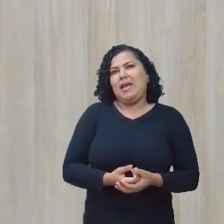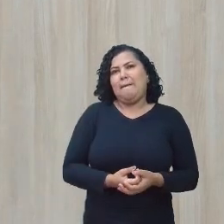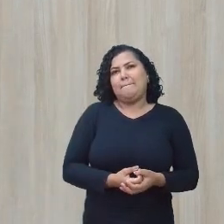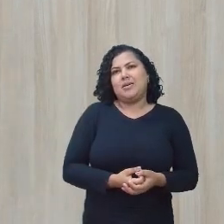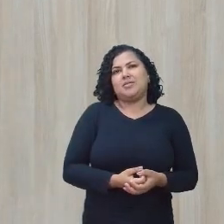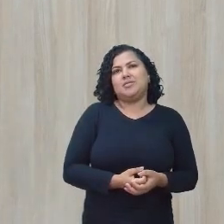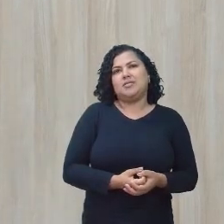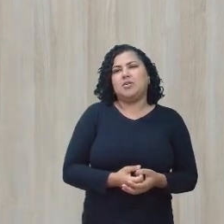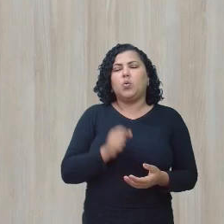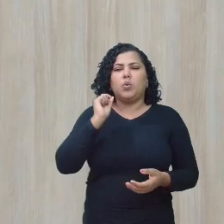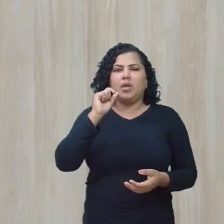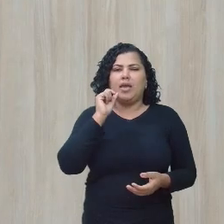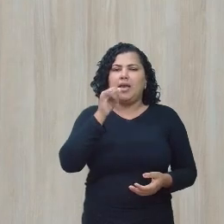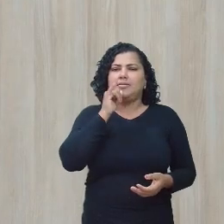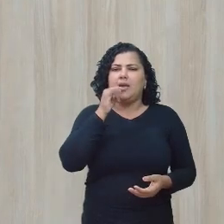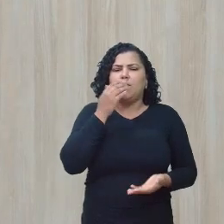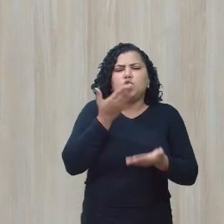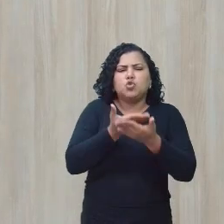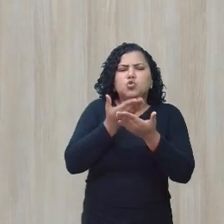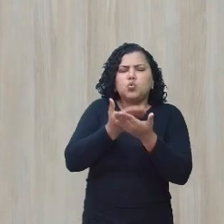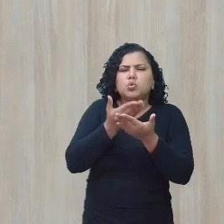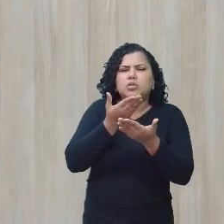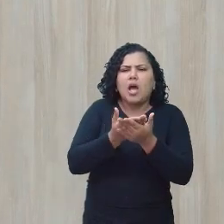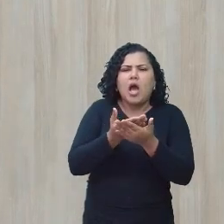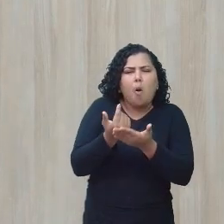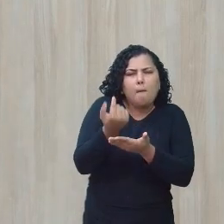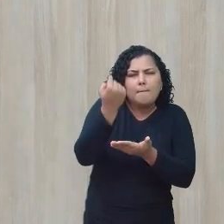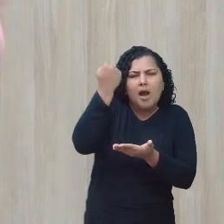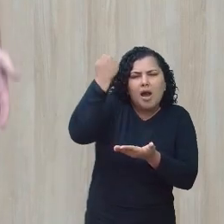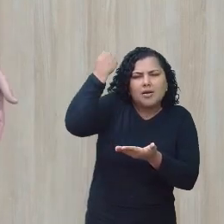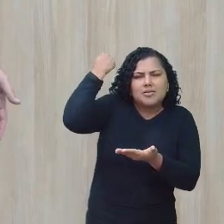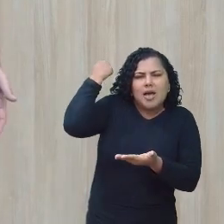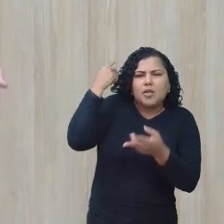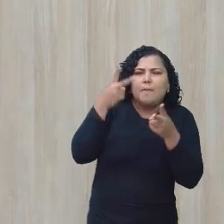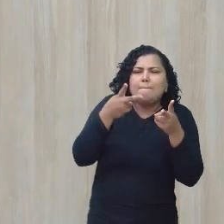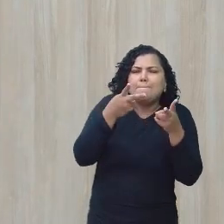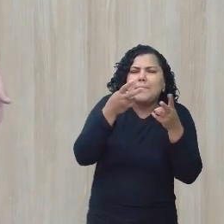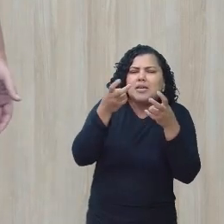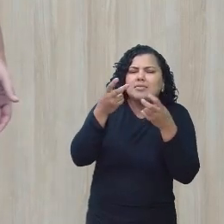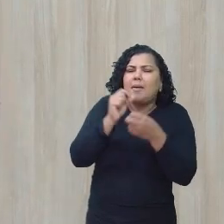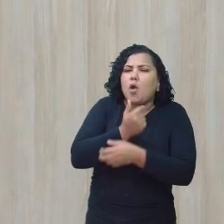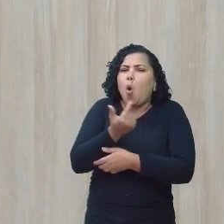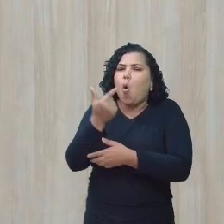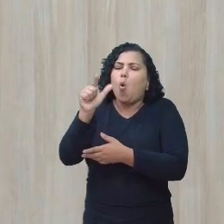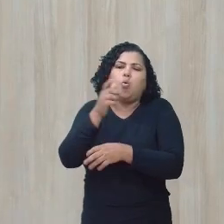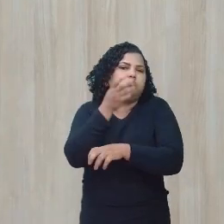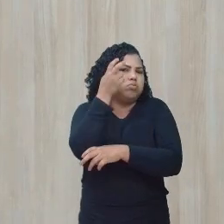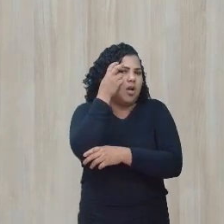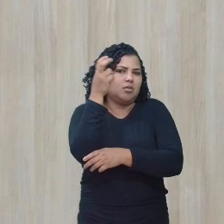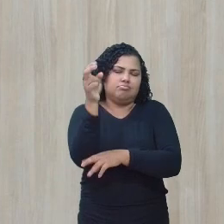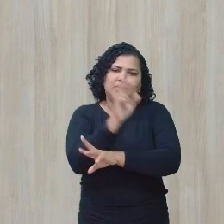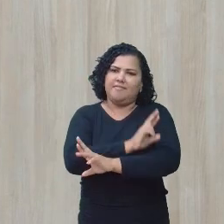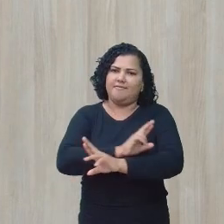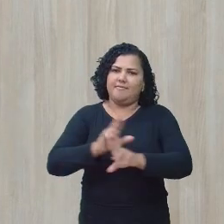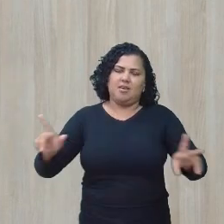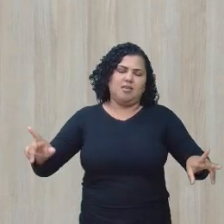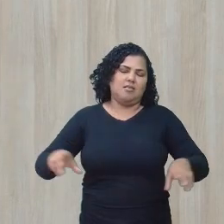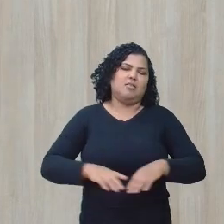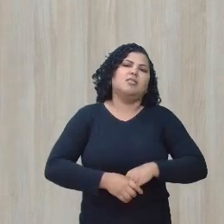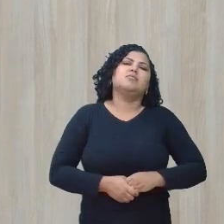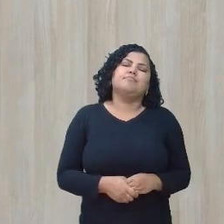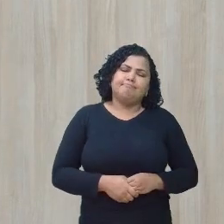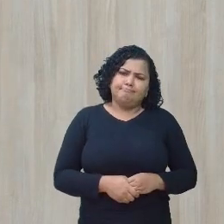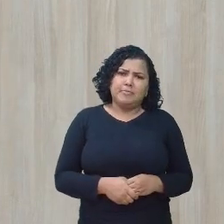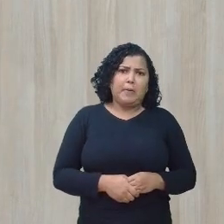como conhecer um outro povo, um outro país, né, outras relações, e é justamente isso que nós temos aí, né, uma sociedade que lidava com uma coisa